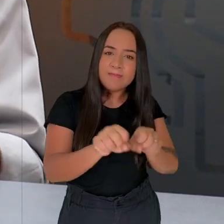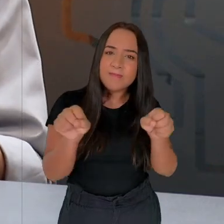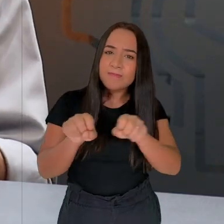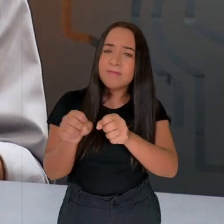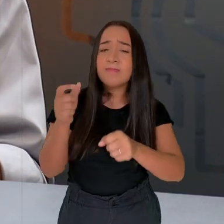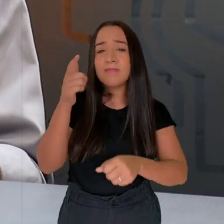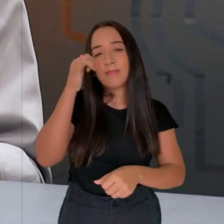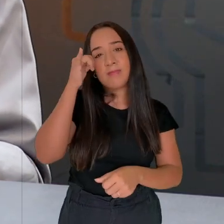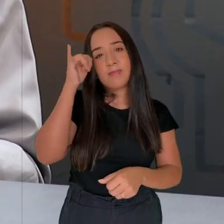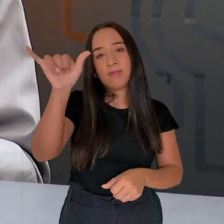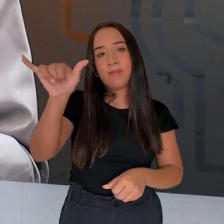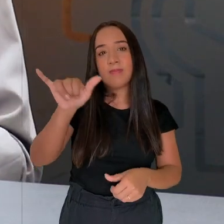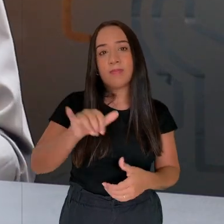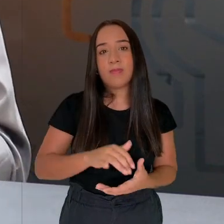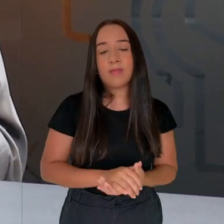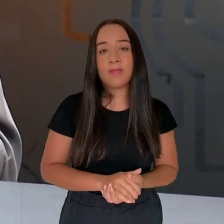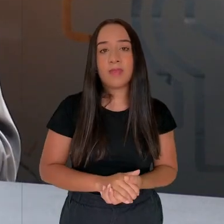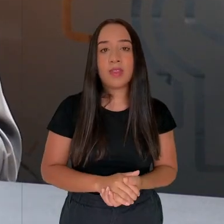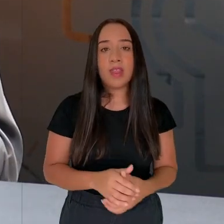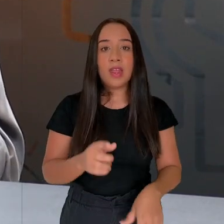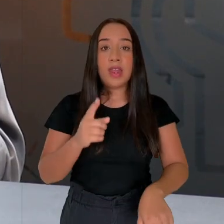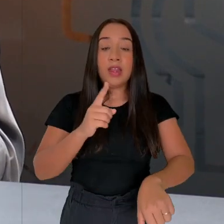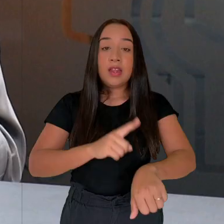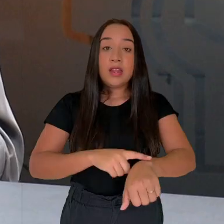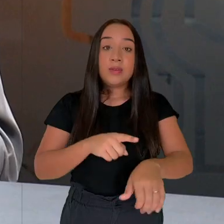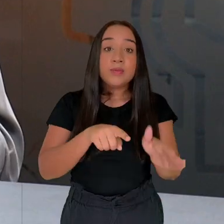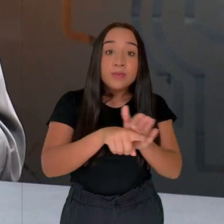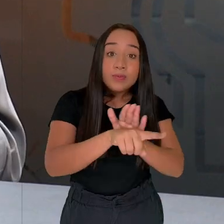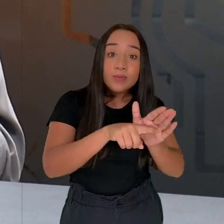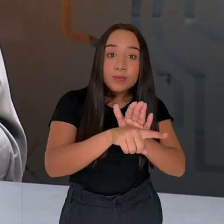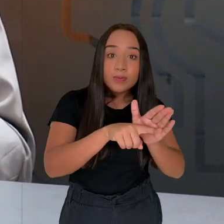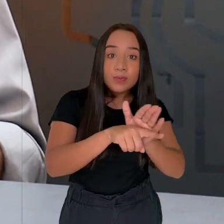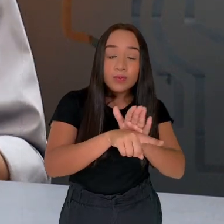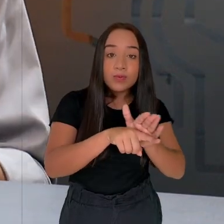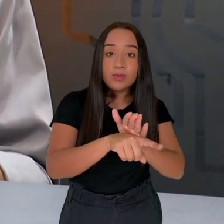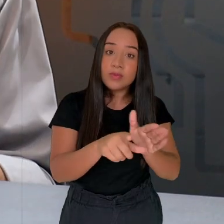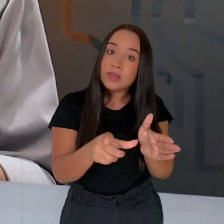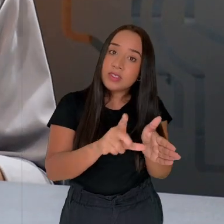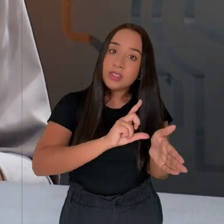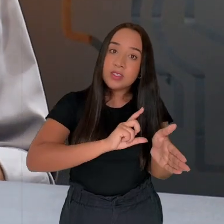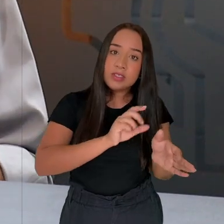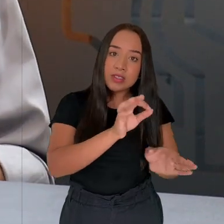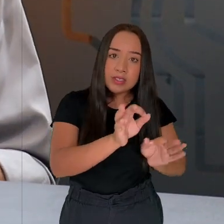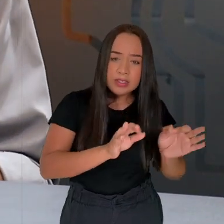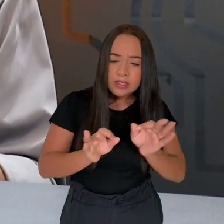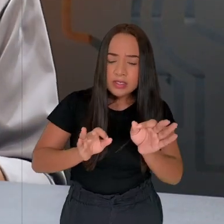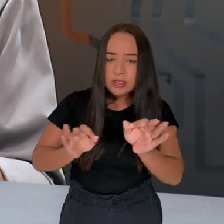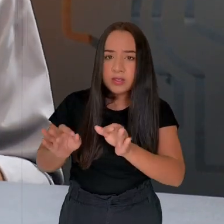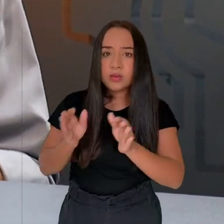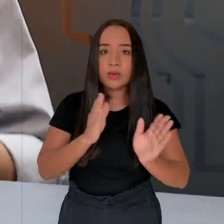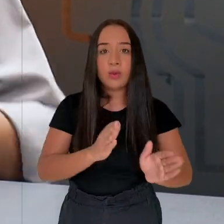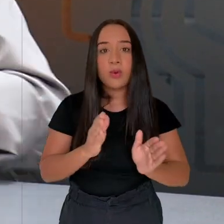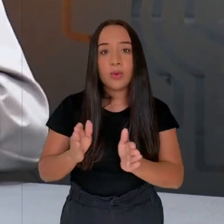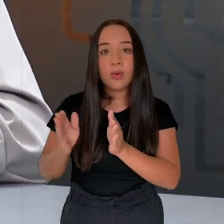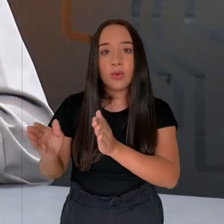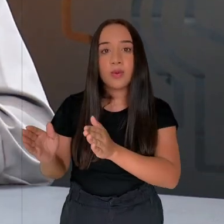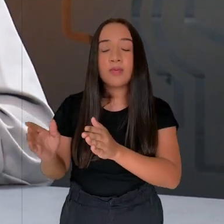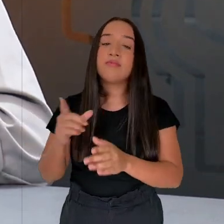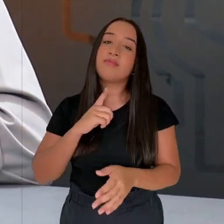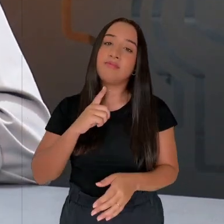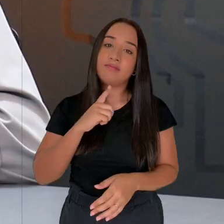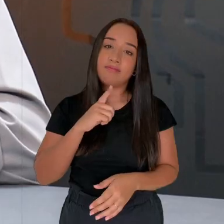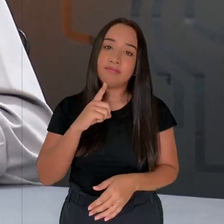é o entendimento do hardware, qual que é a vida útil desse hardware? É um hardware de mais de 10 anos, de mais de 20 anos?